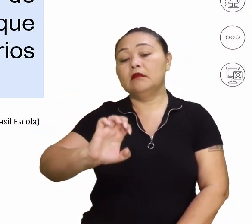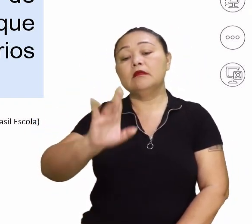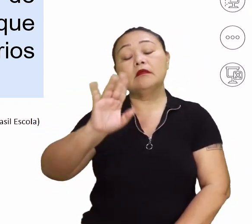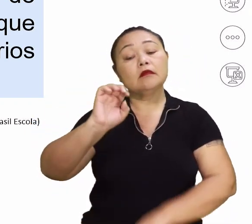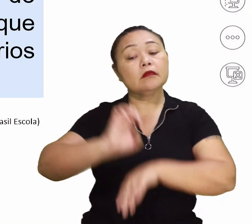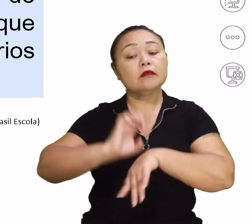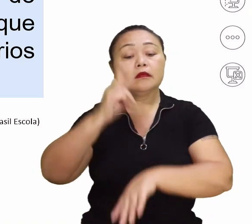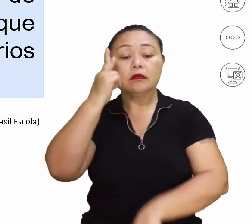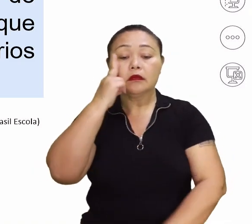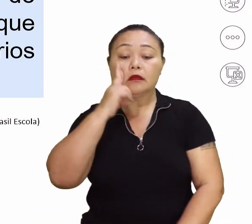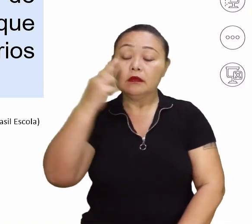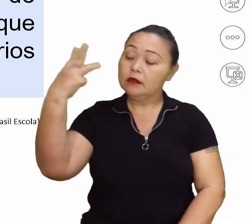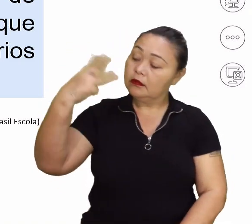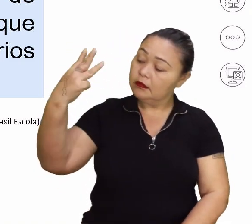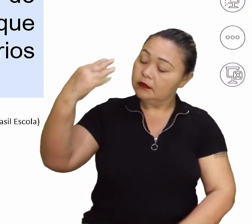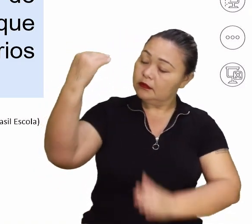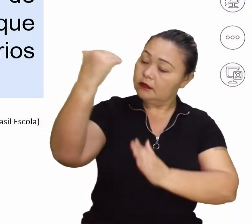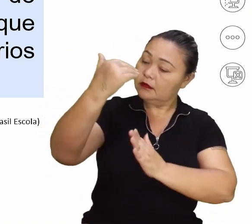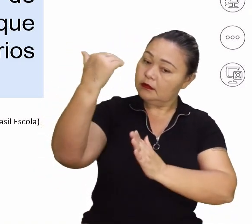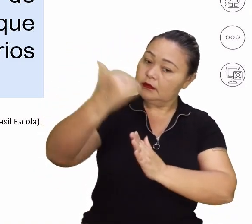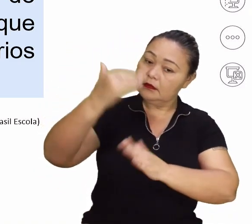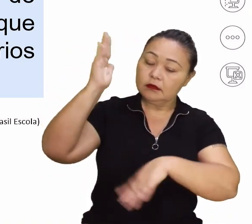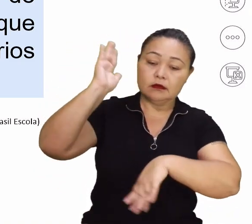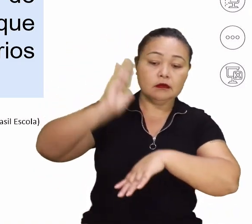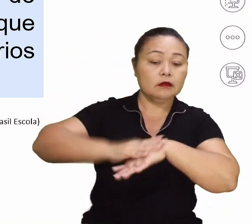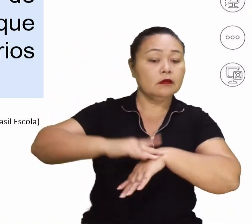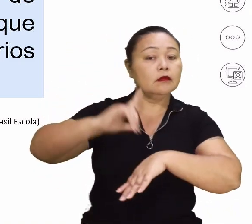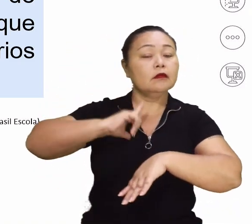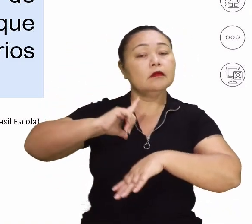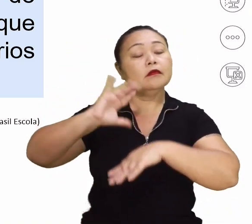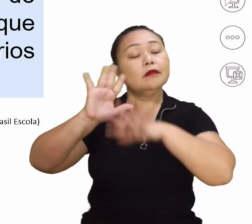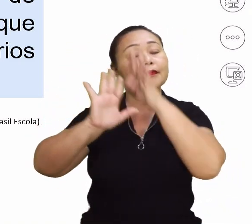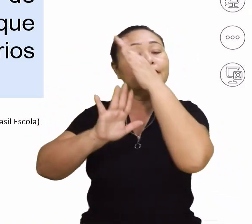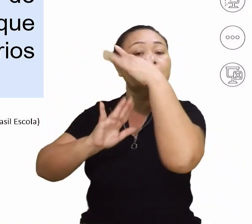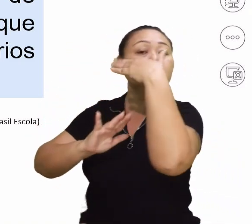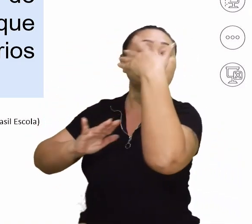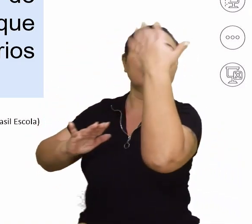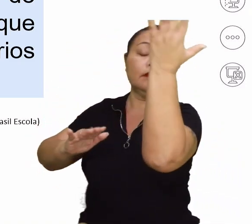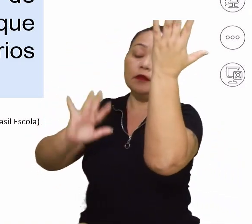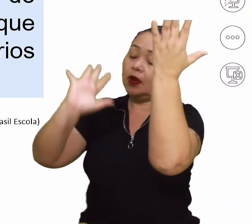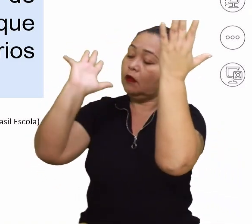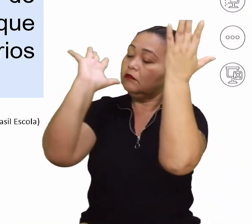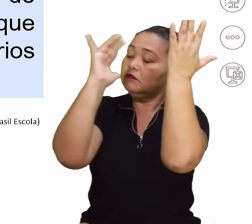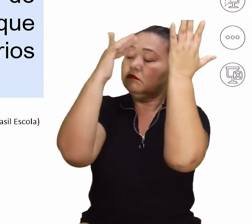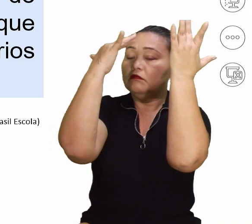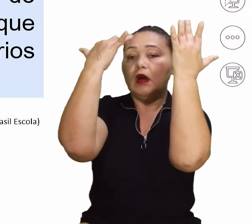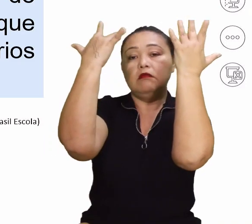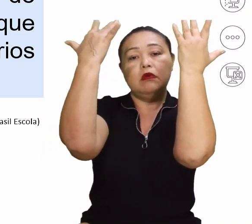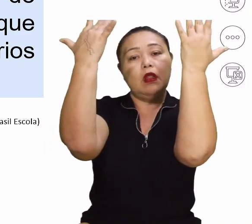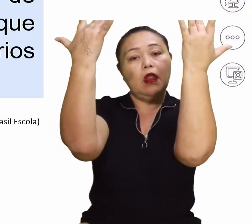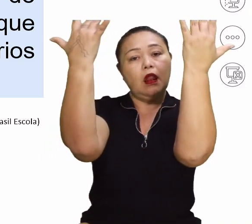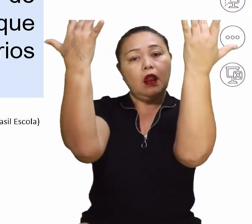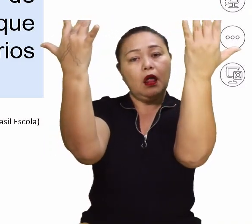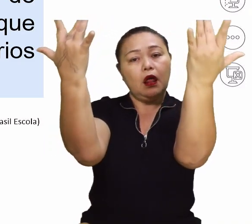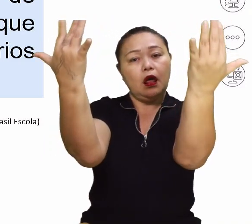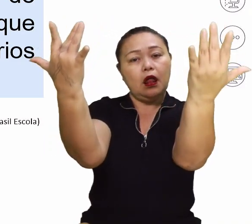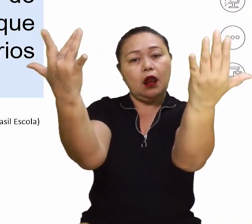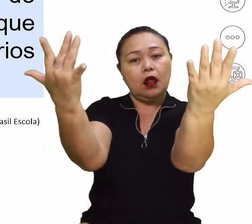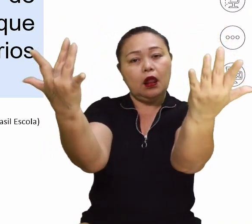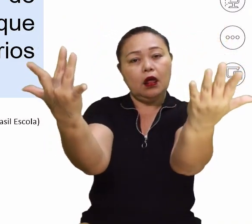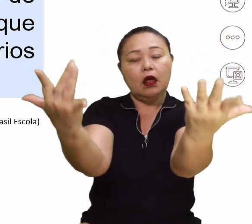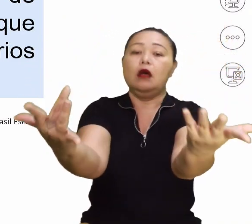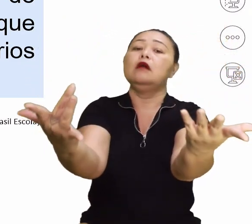Rondônia é o terceiro estado que mais desmata no país, causando